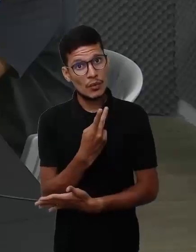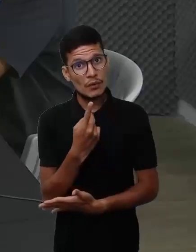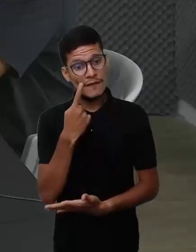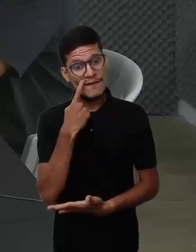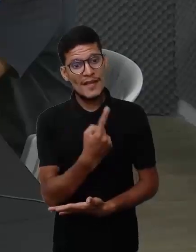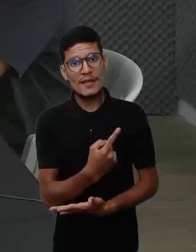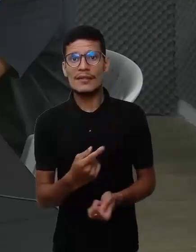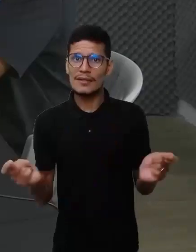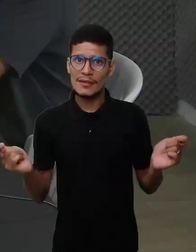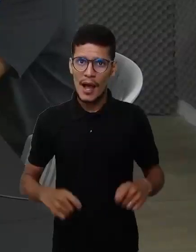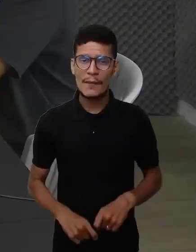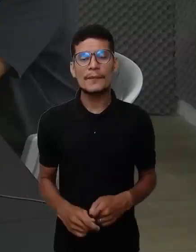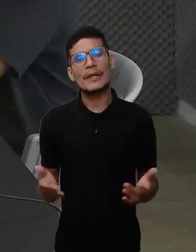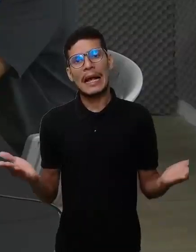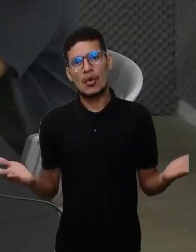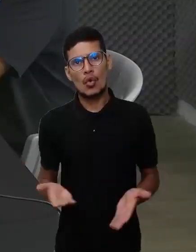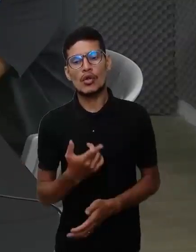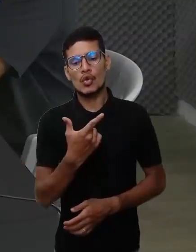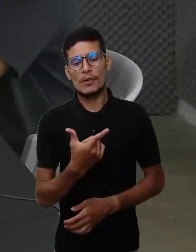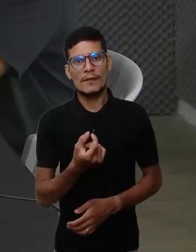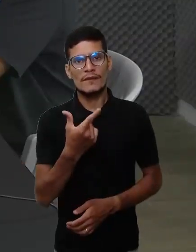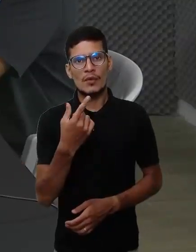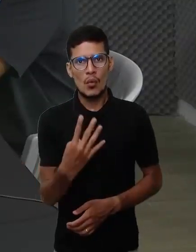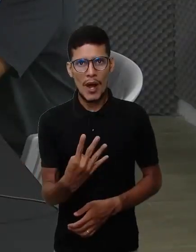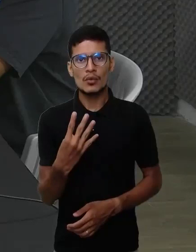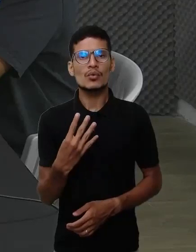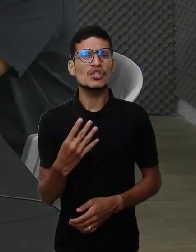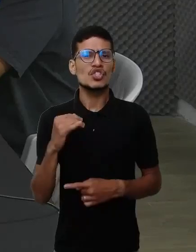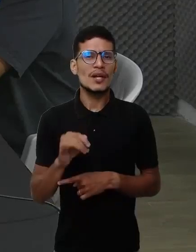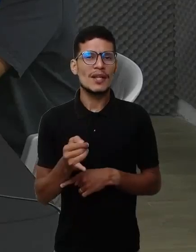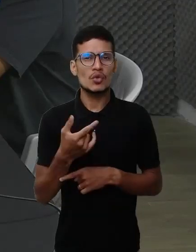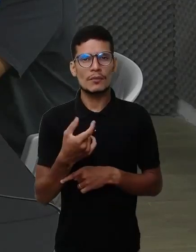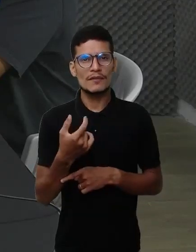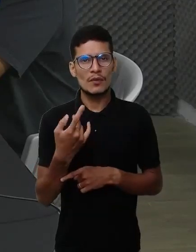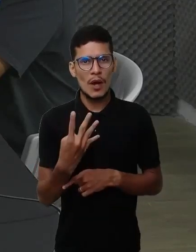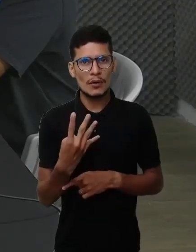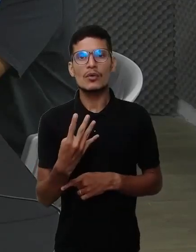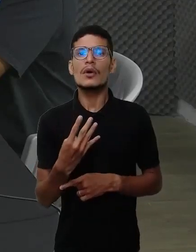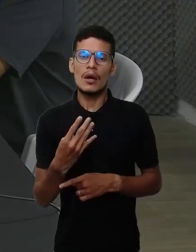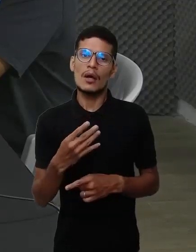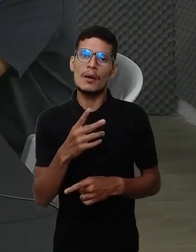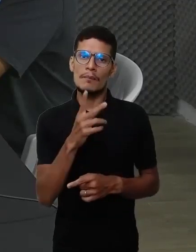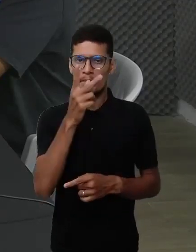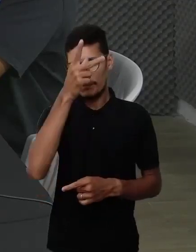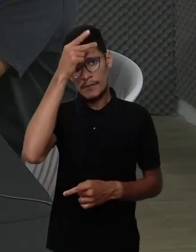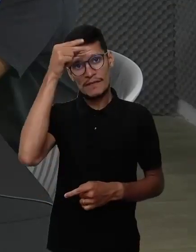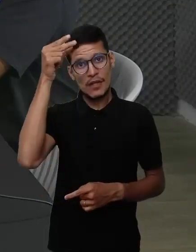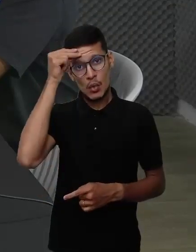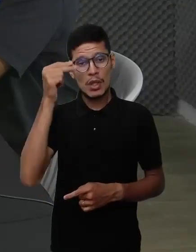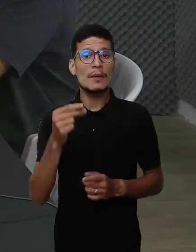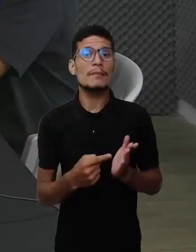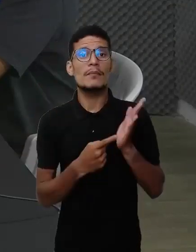vistos. Então agora, em 2024, em janeiro de 2024, é que a prefeitura